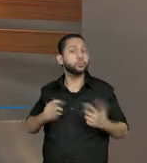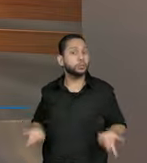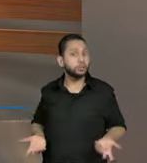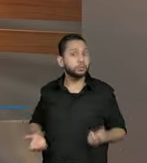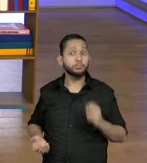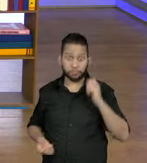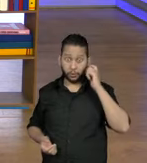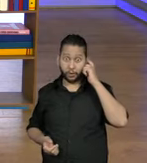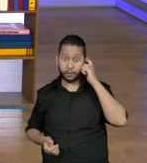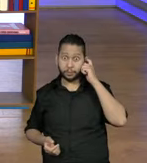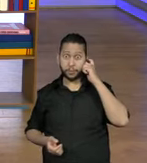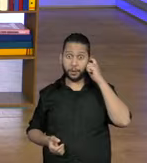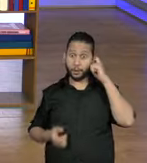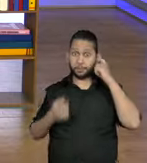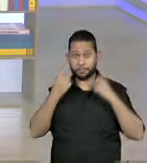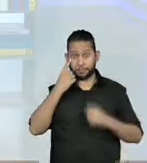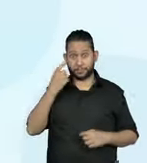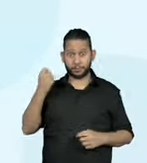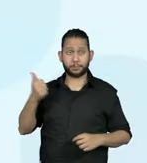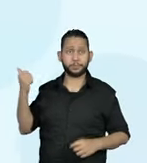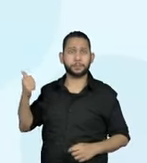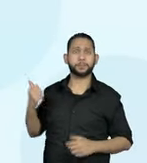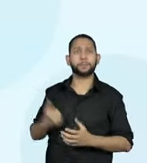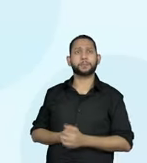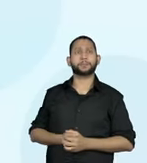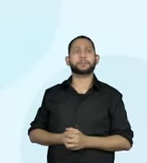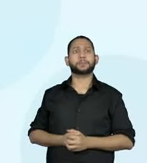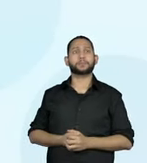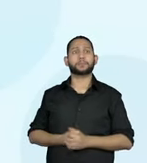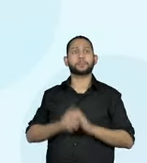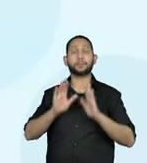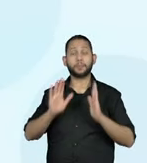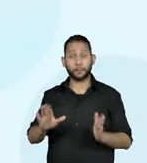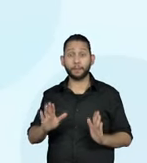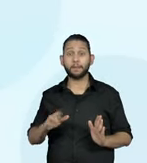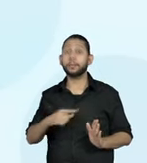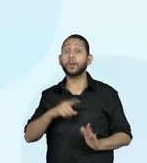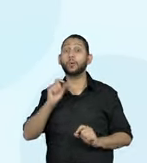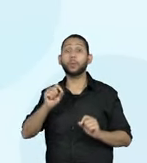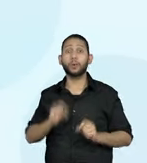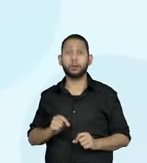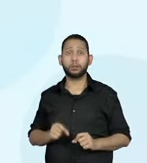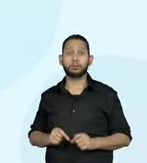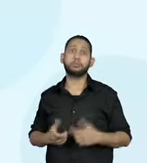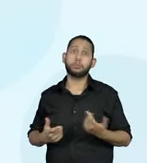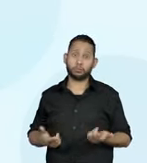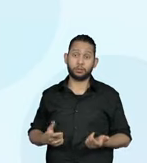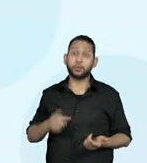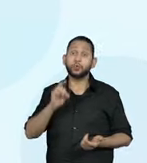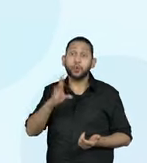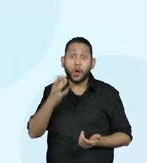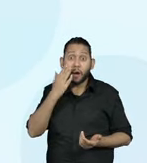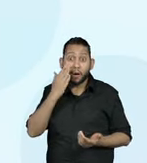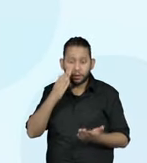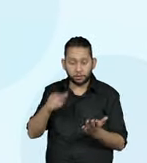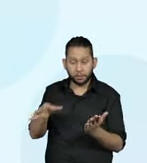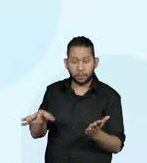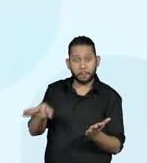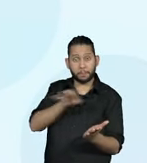Certo? Então, ó, perceba aqui, ó. Eu só quero o total de quadrinhos nas 10